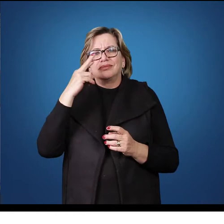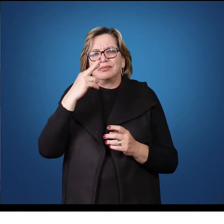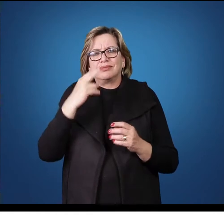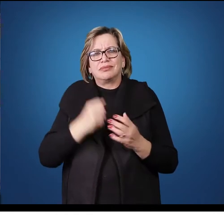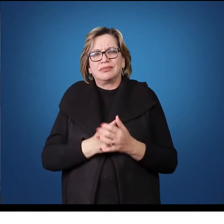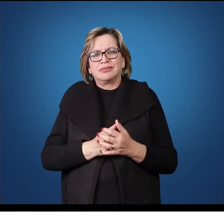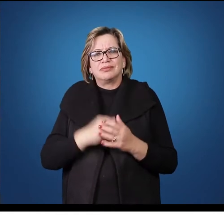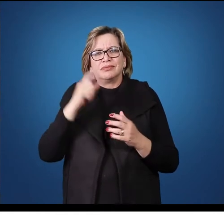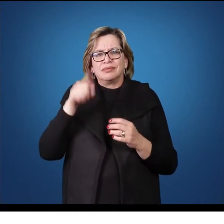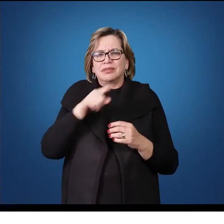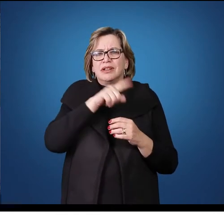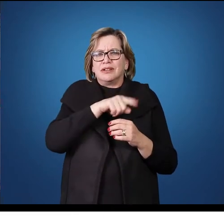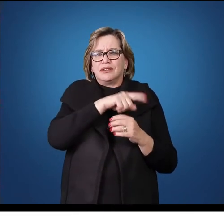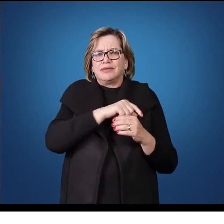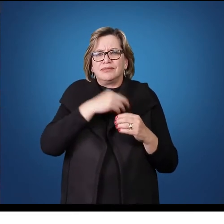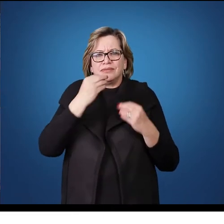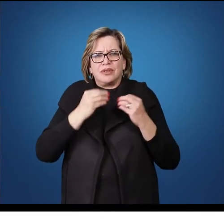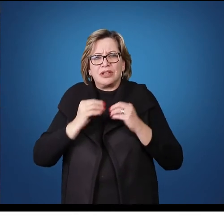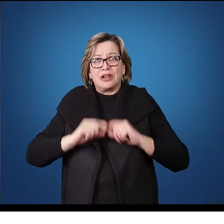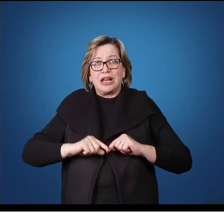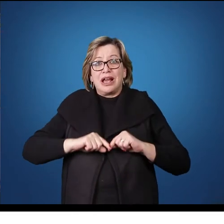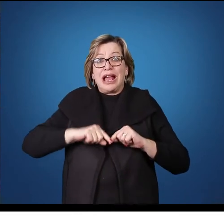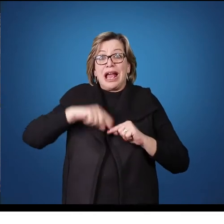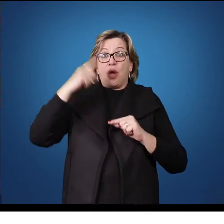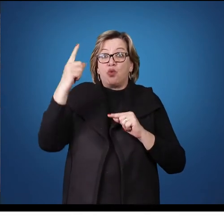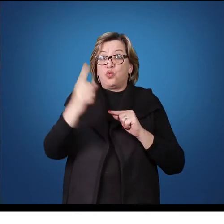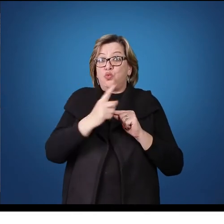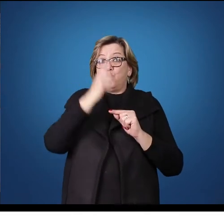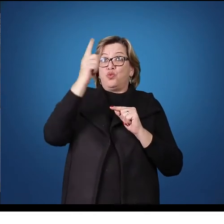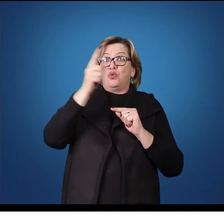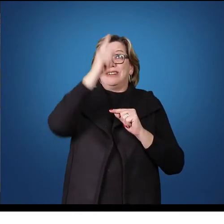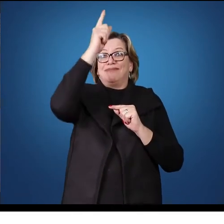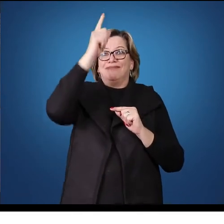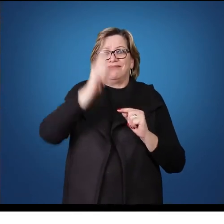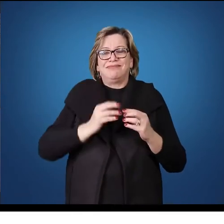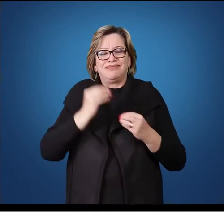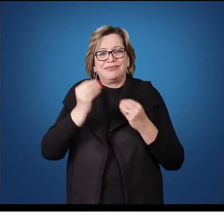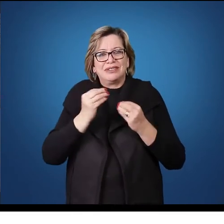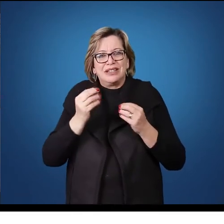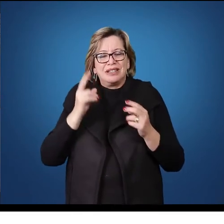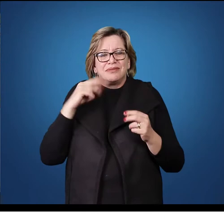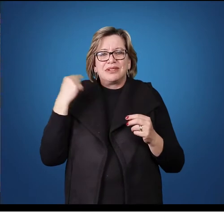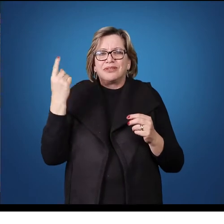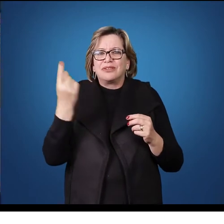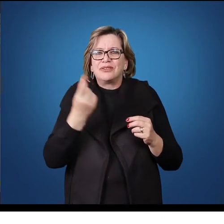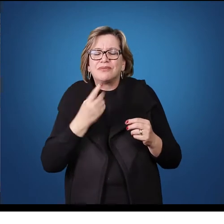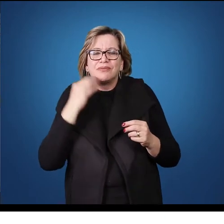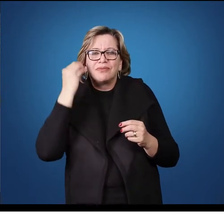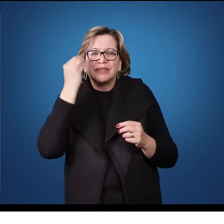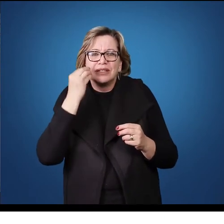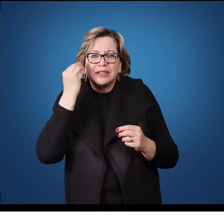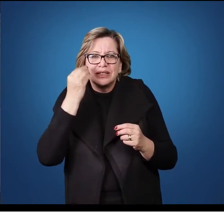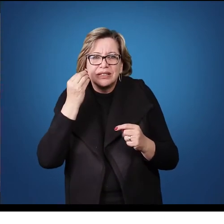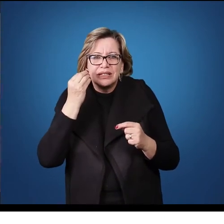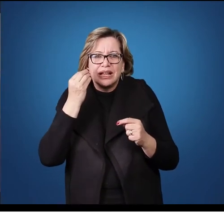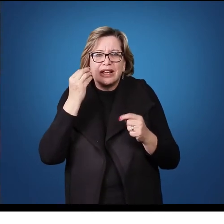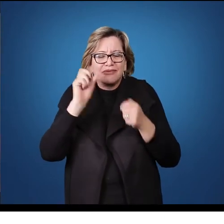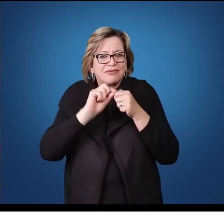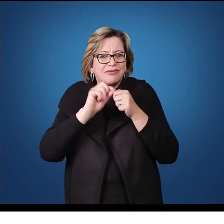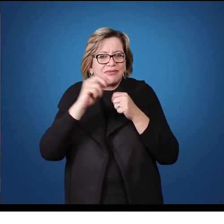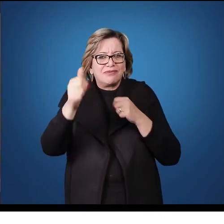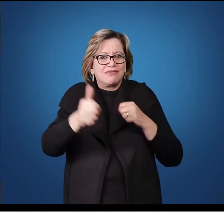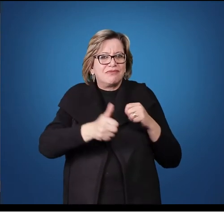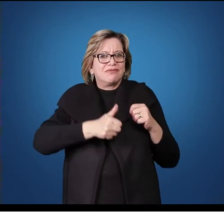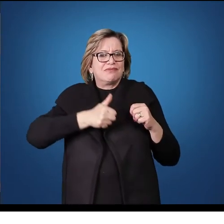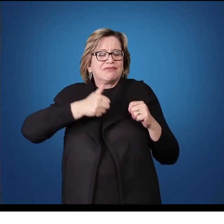Isso. Marlon. Isso. Podem dar um toque bem alto agora. E aí, para a gente tentar fazer uma condição um pouquinho melhor da